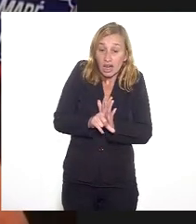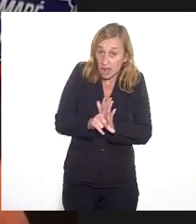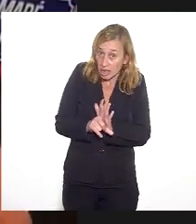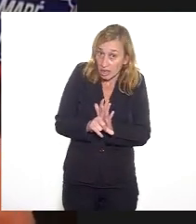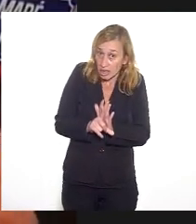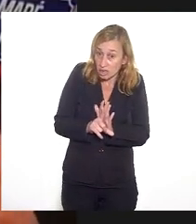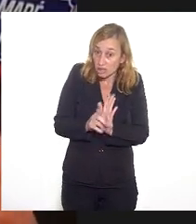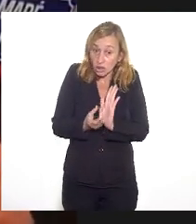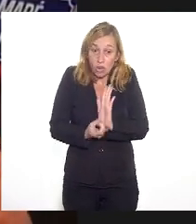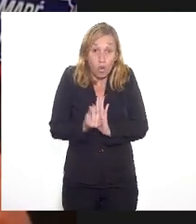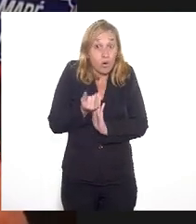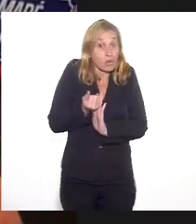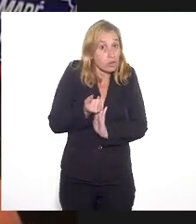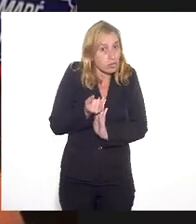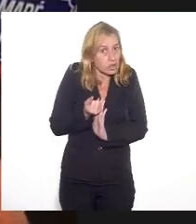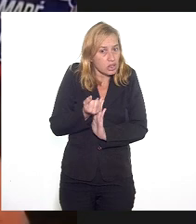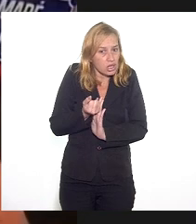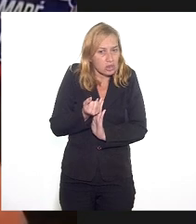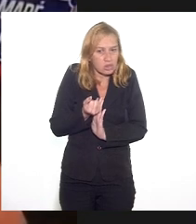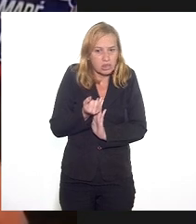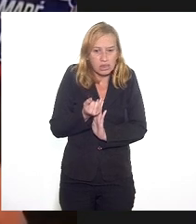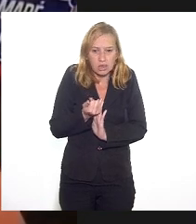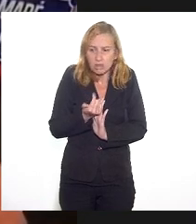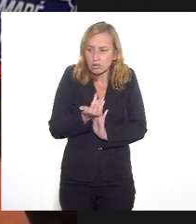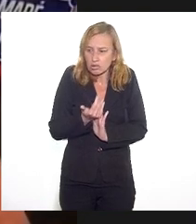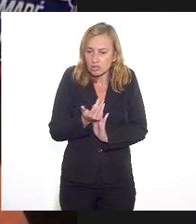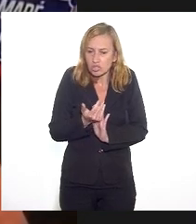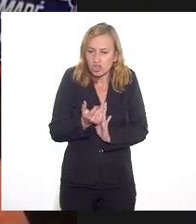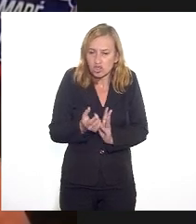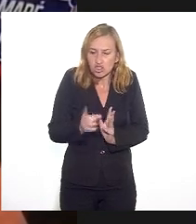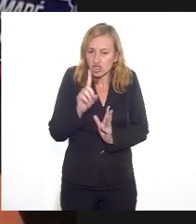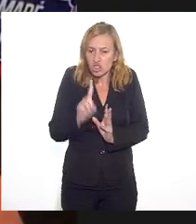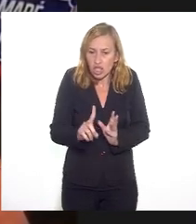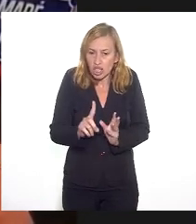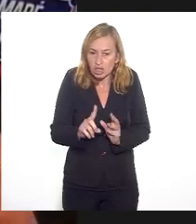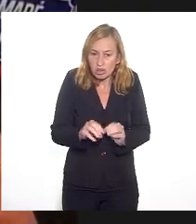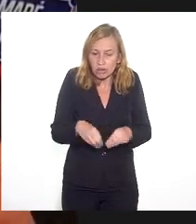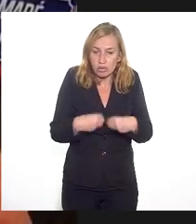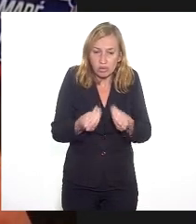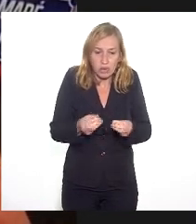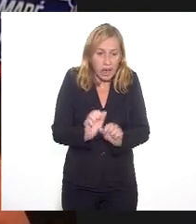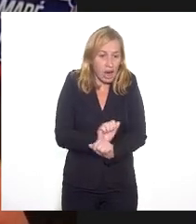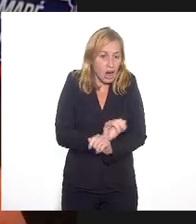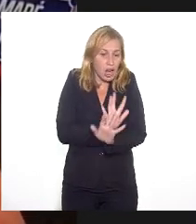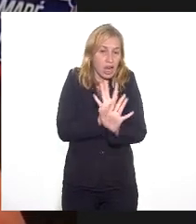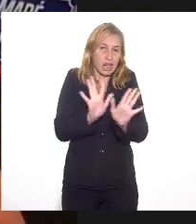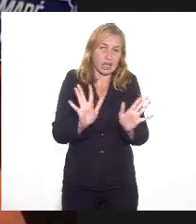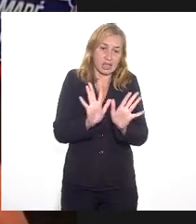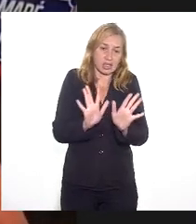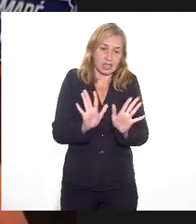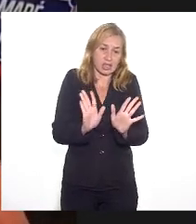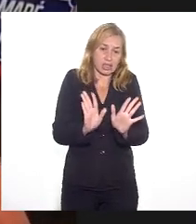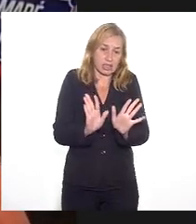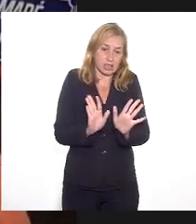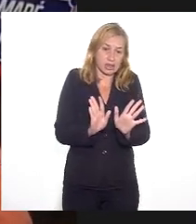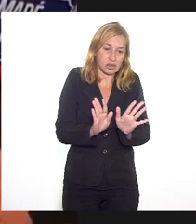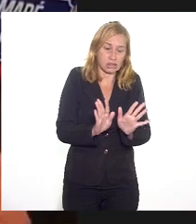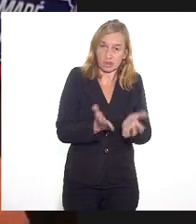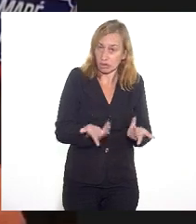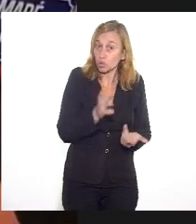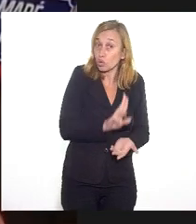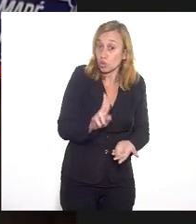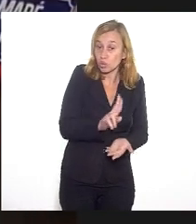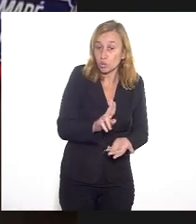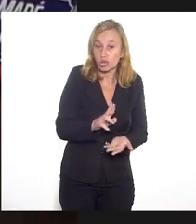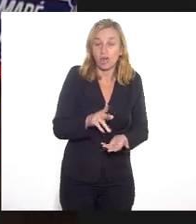diretrizes orçamentárias que não garanta exatamente a transparência sobre a execução, né? Quando a gente diz